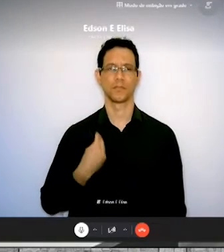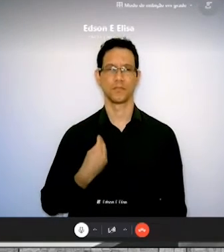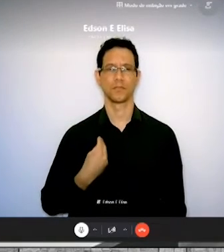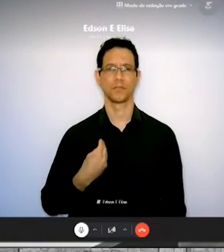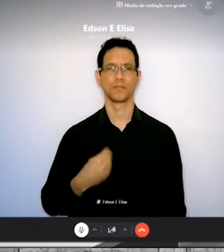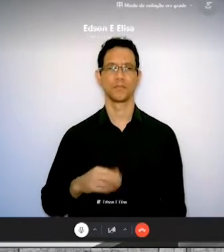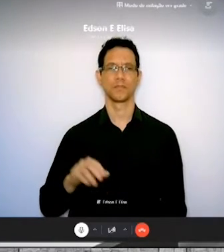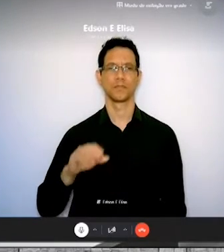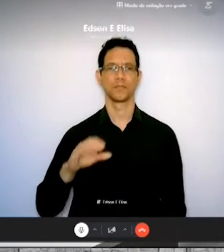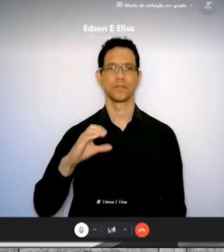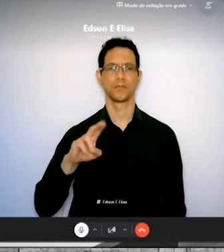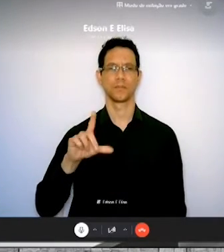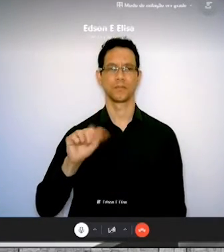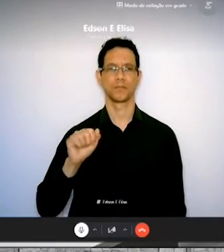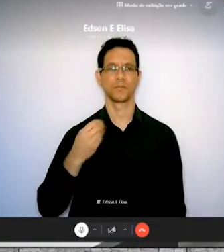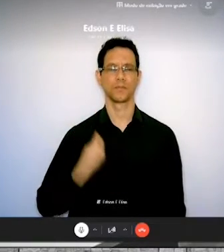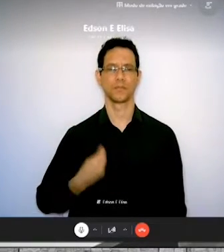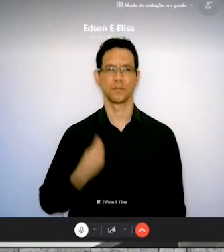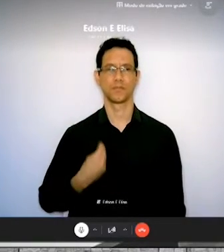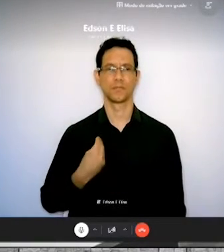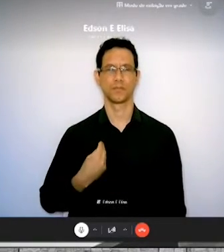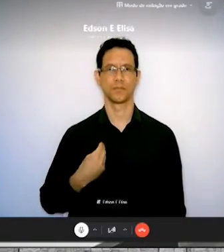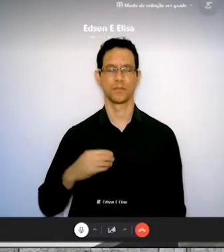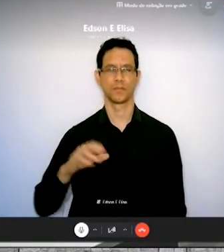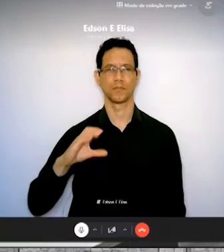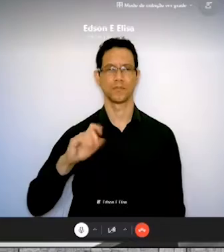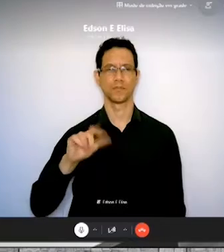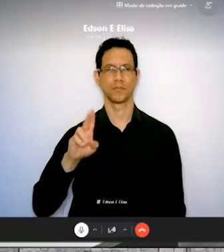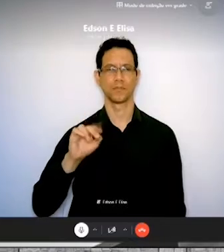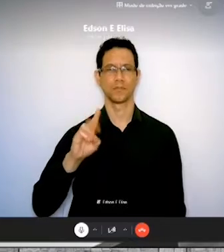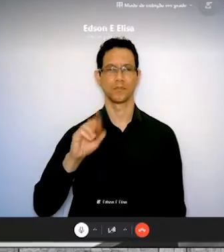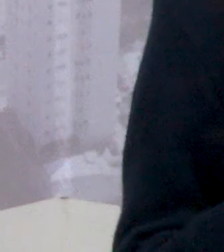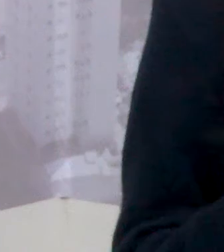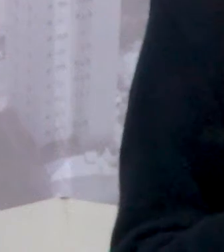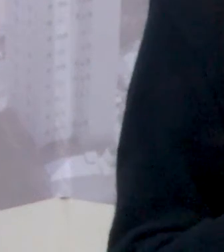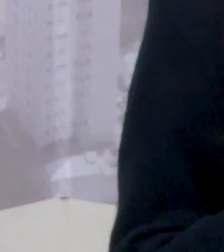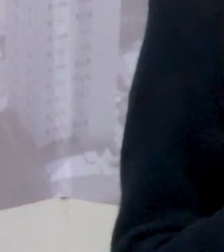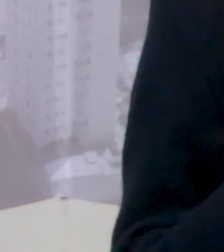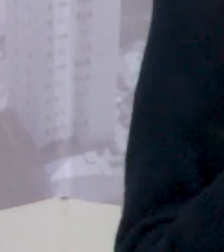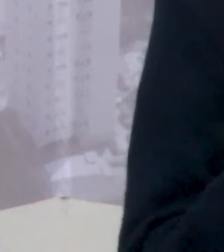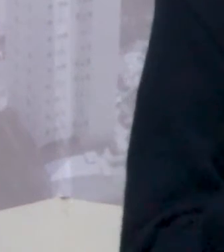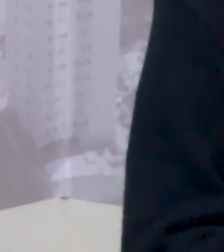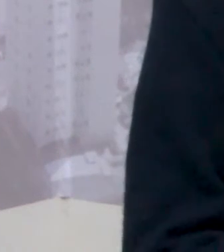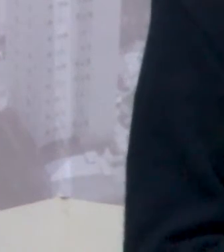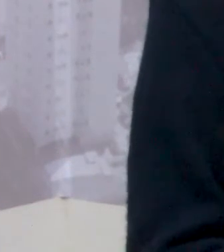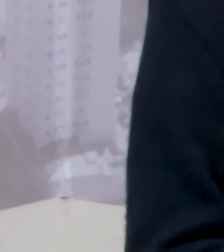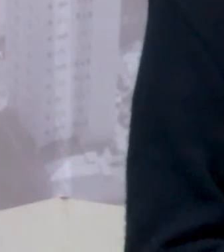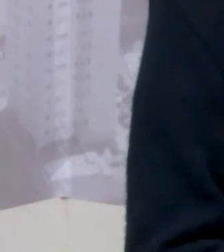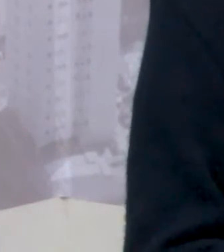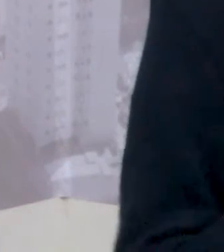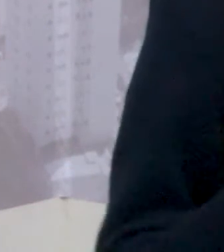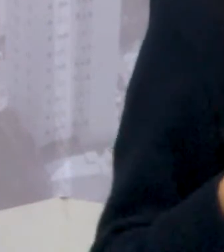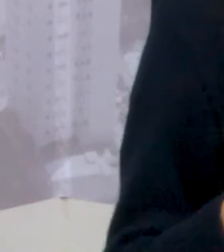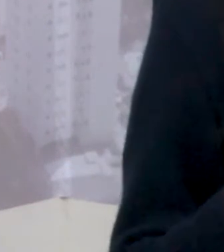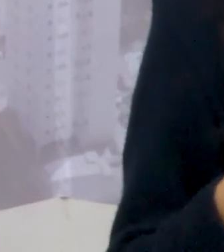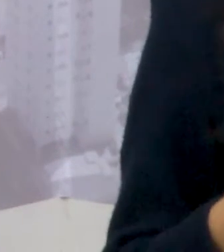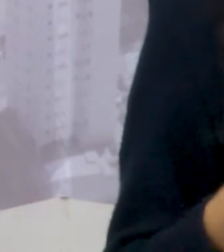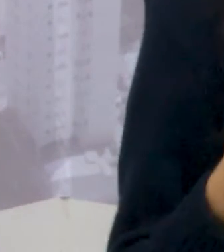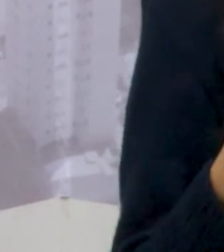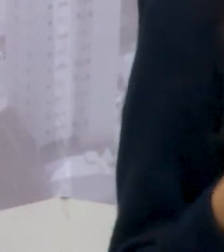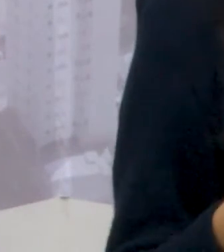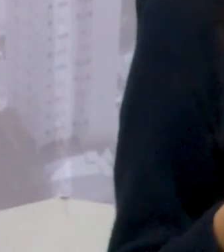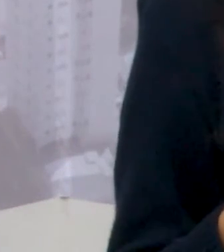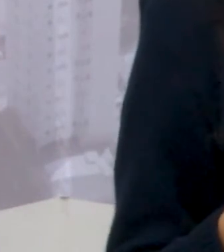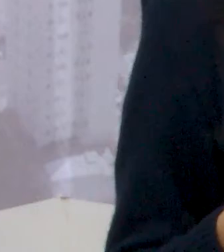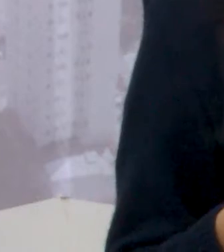votações eletrônicas e participação remota em audiências públicas. E pela terceira semana seguida, o projeto de